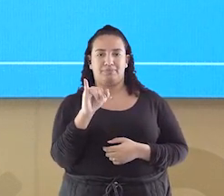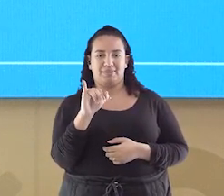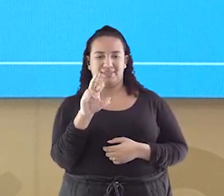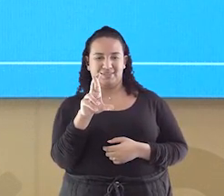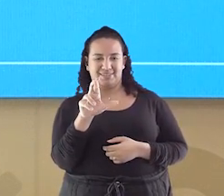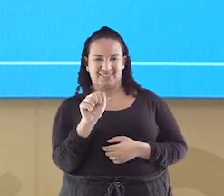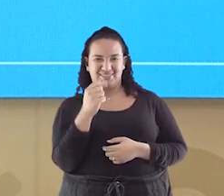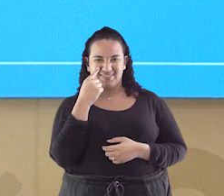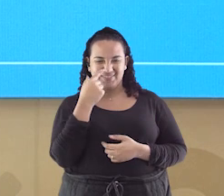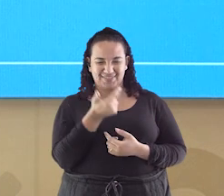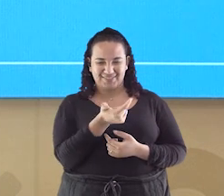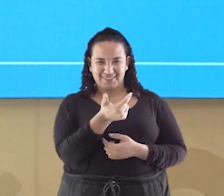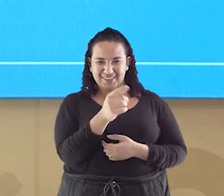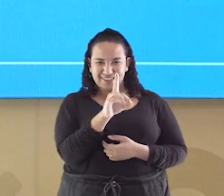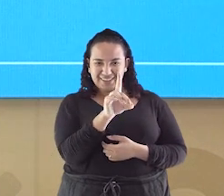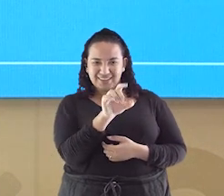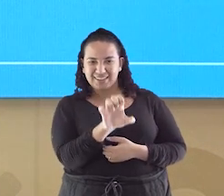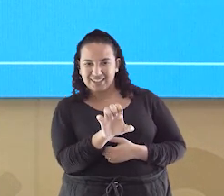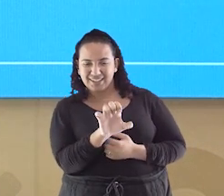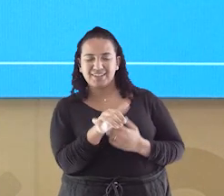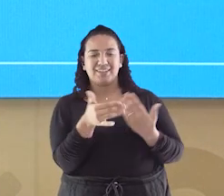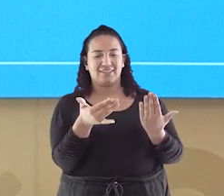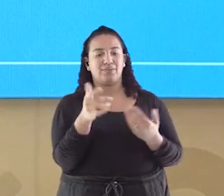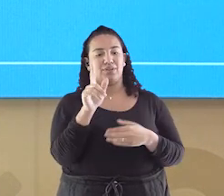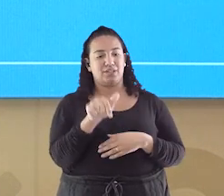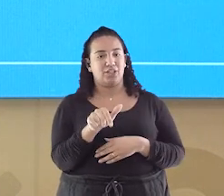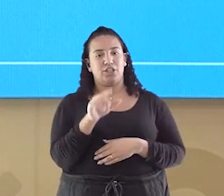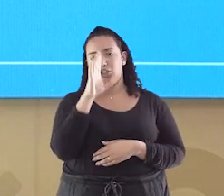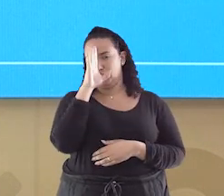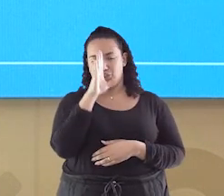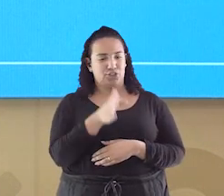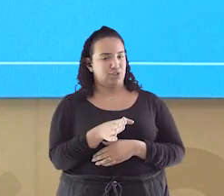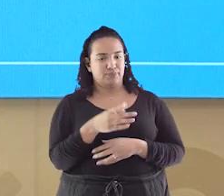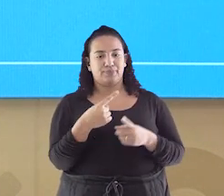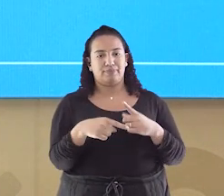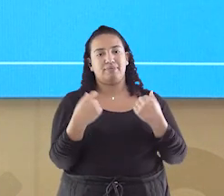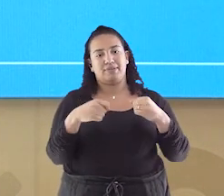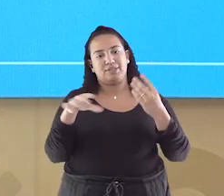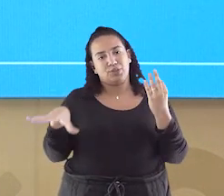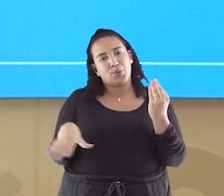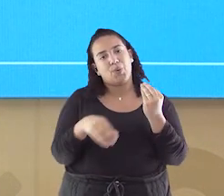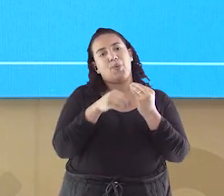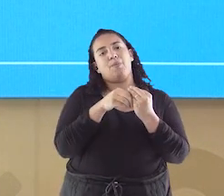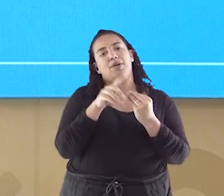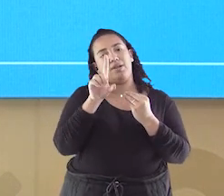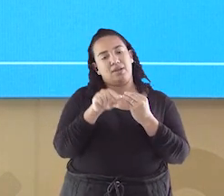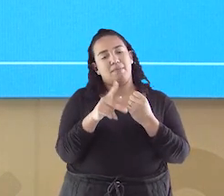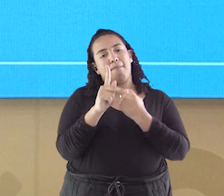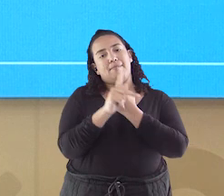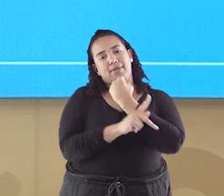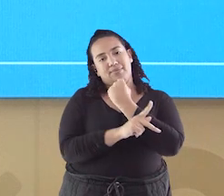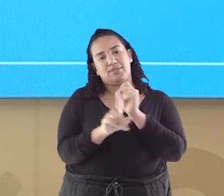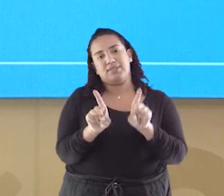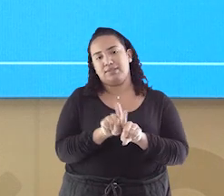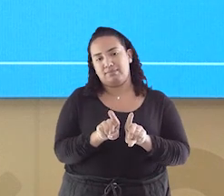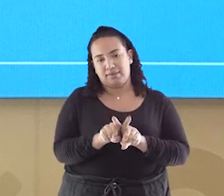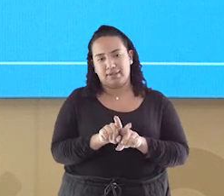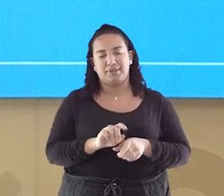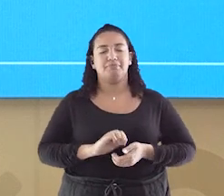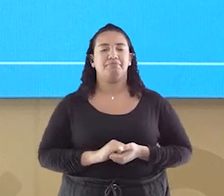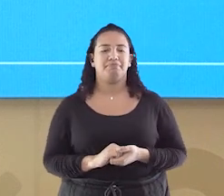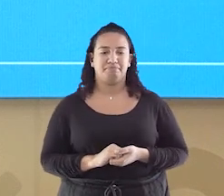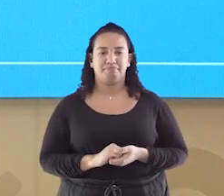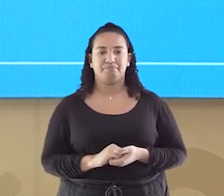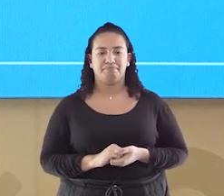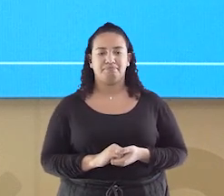resposta. Sendo assim, é um verbo intransitivo, pois o complemento de Curupira tem a preposição